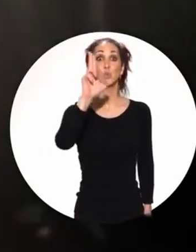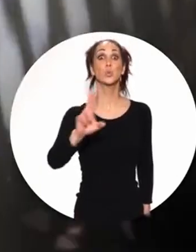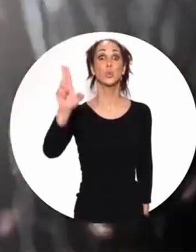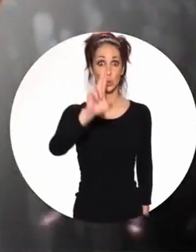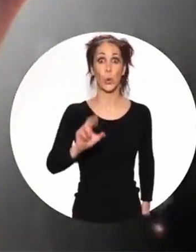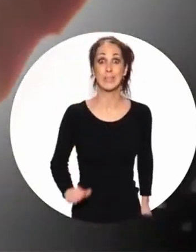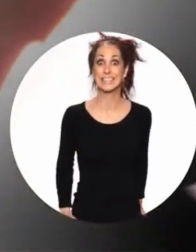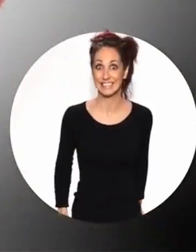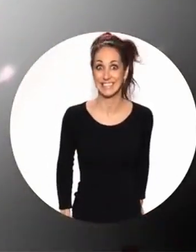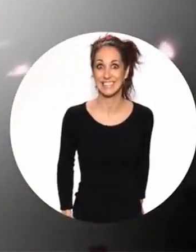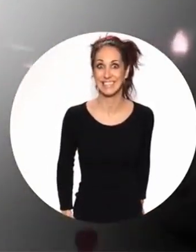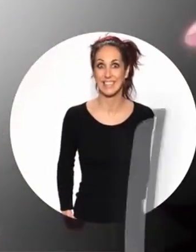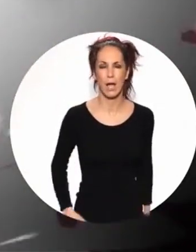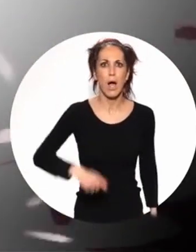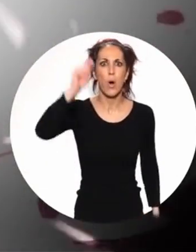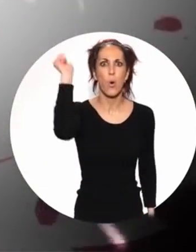Juju,